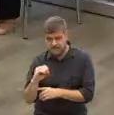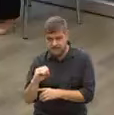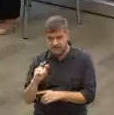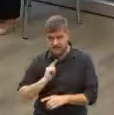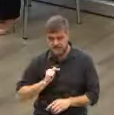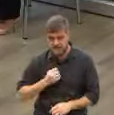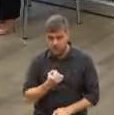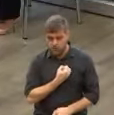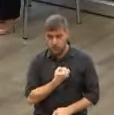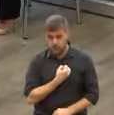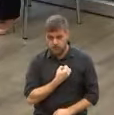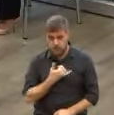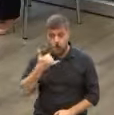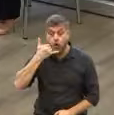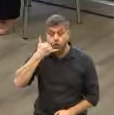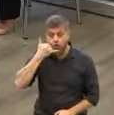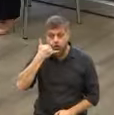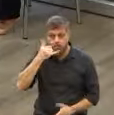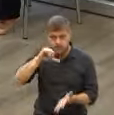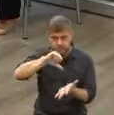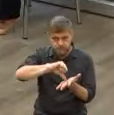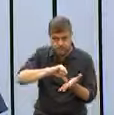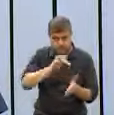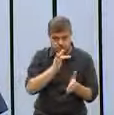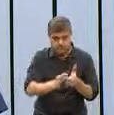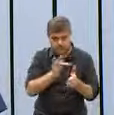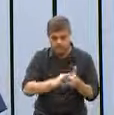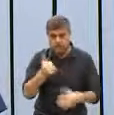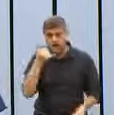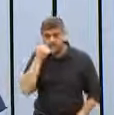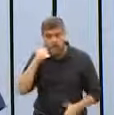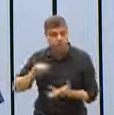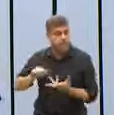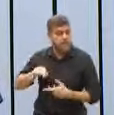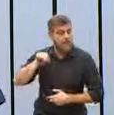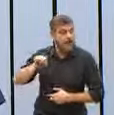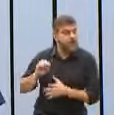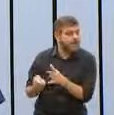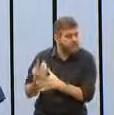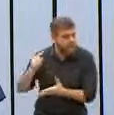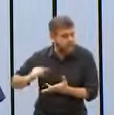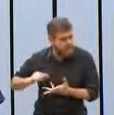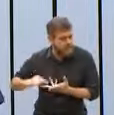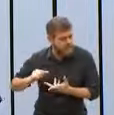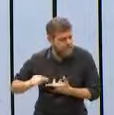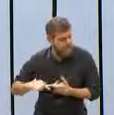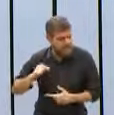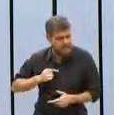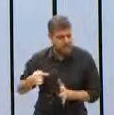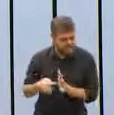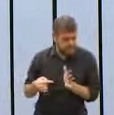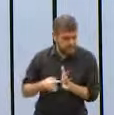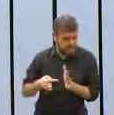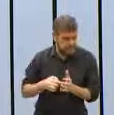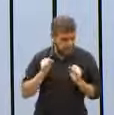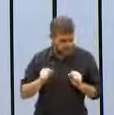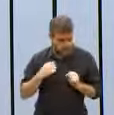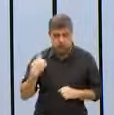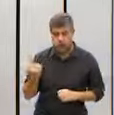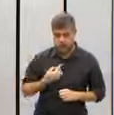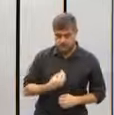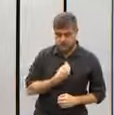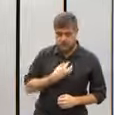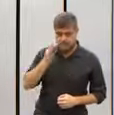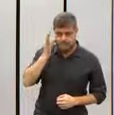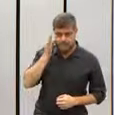770 1085? É o telefone do conselho. Passa a mão lá, fala, ó, a situação aqui está acontecendo nesse momento, está quente e nós vamos.